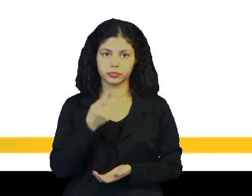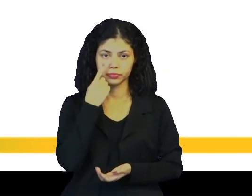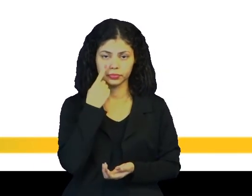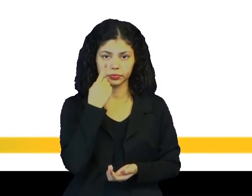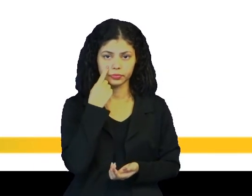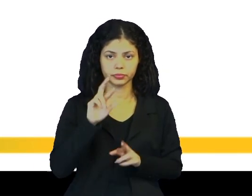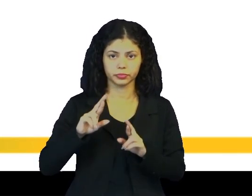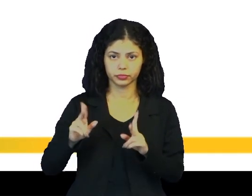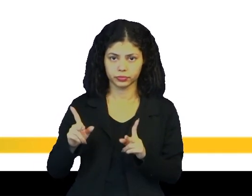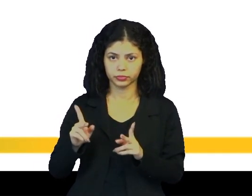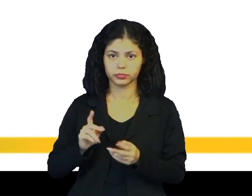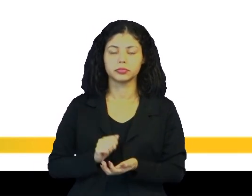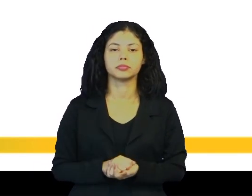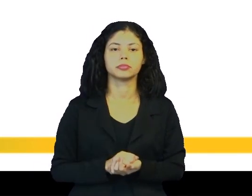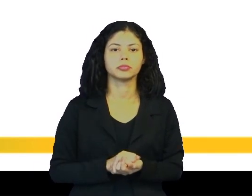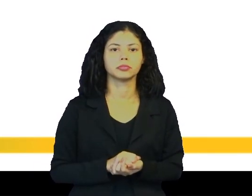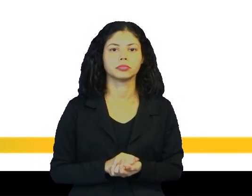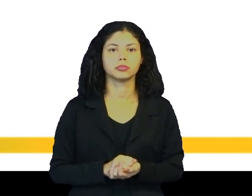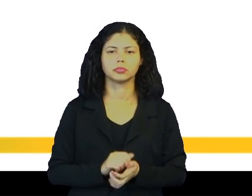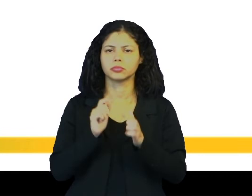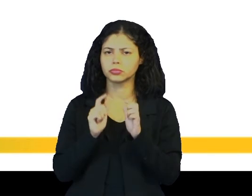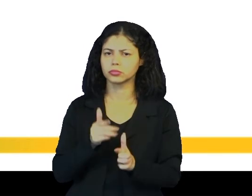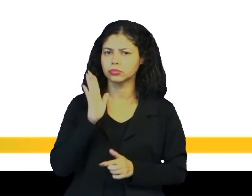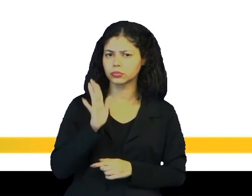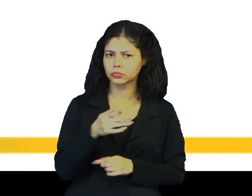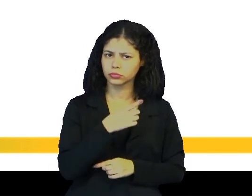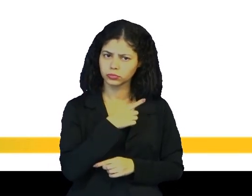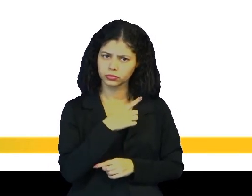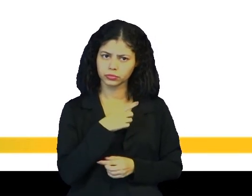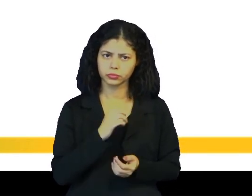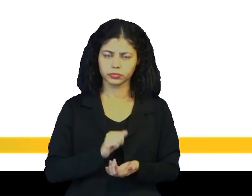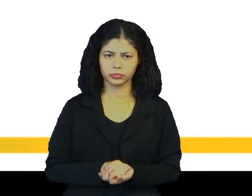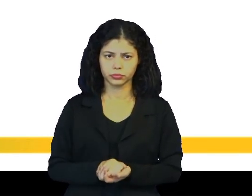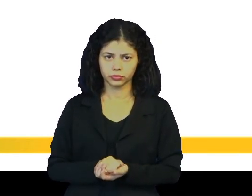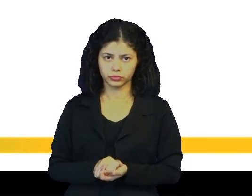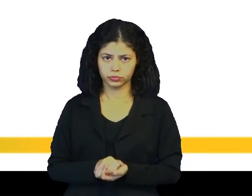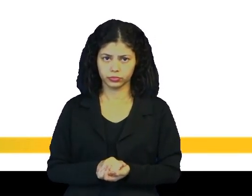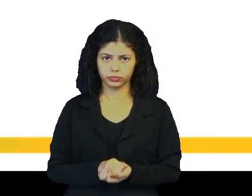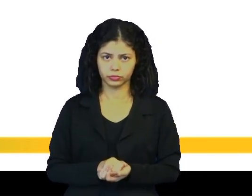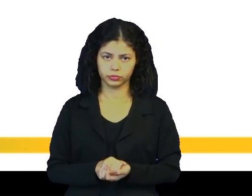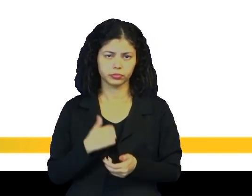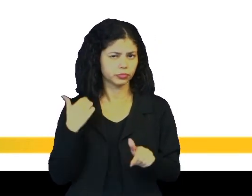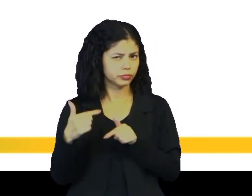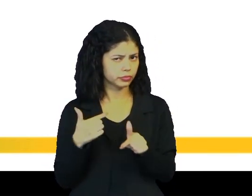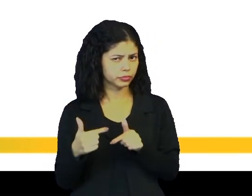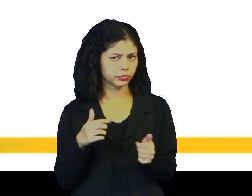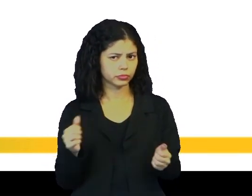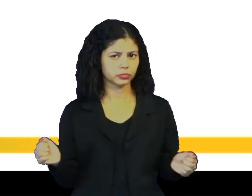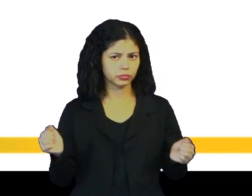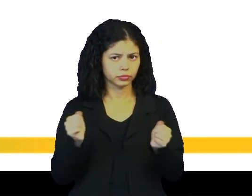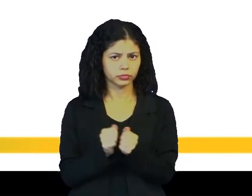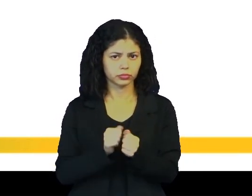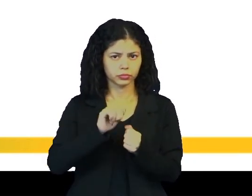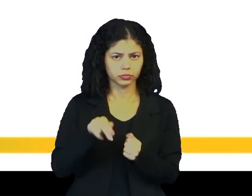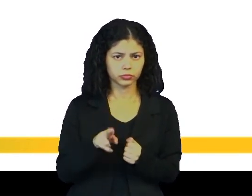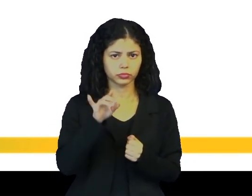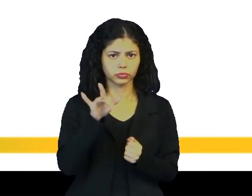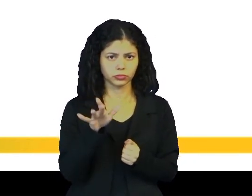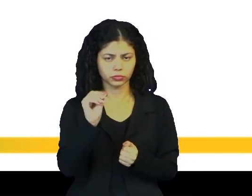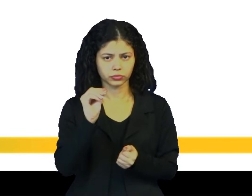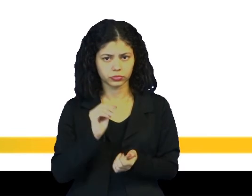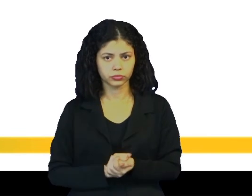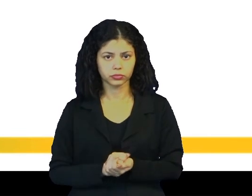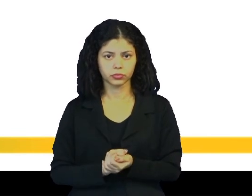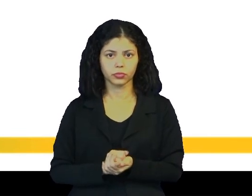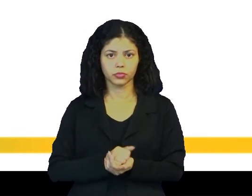Olha só a diferença aqui, né? Onde nós já temos um trabalho mais jônico, né? Um trabalho